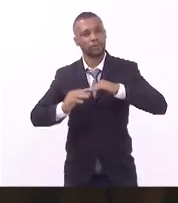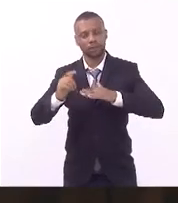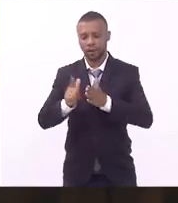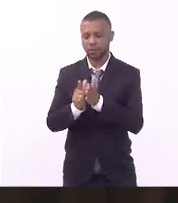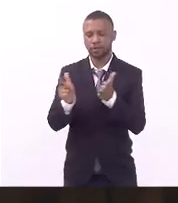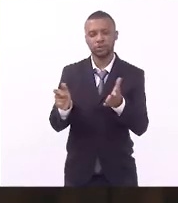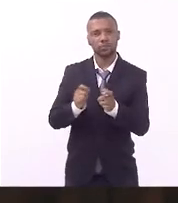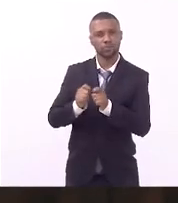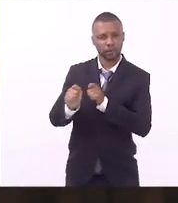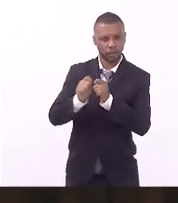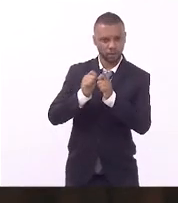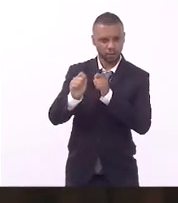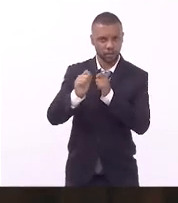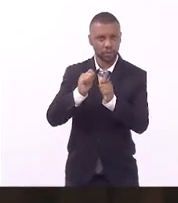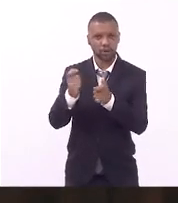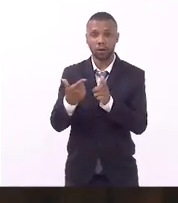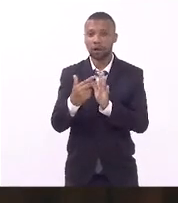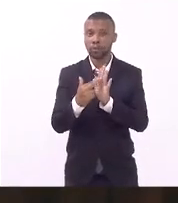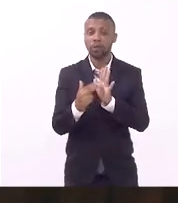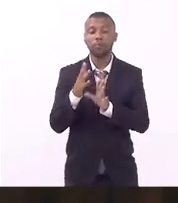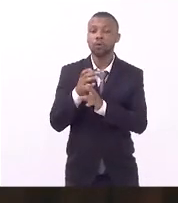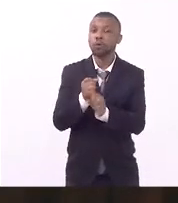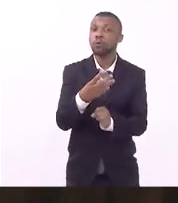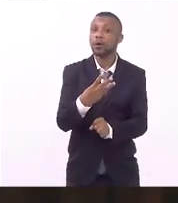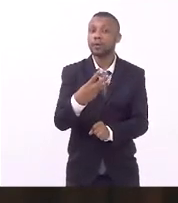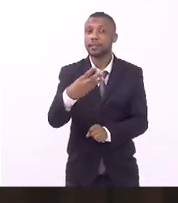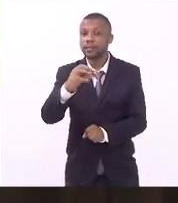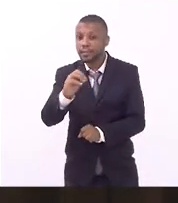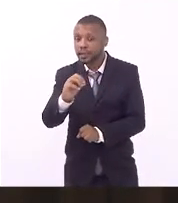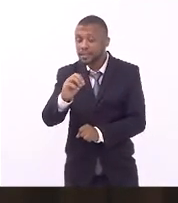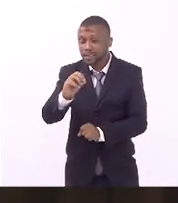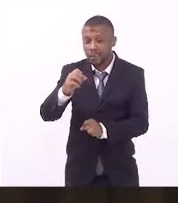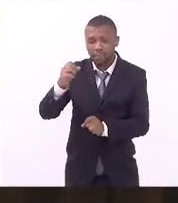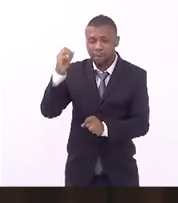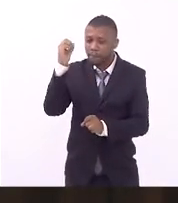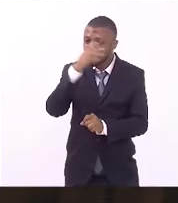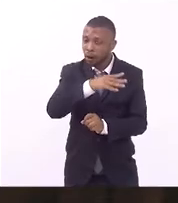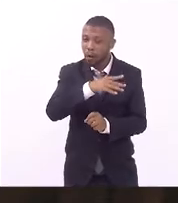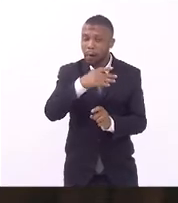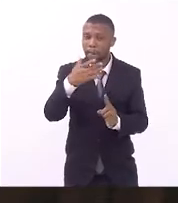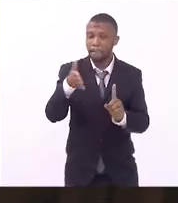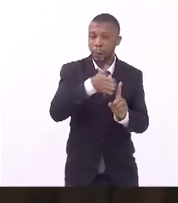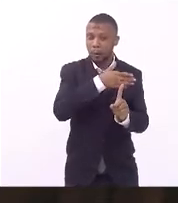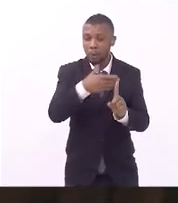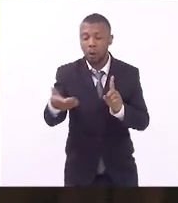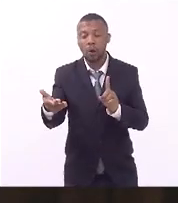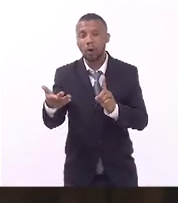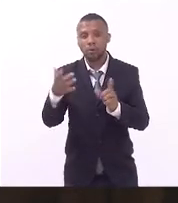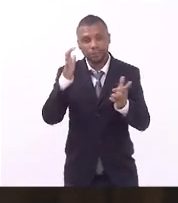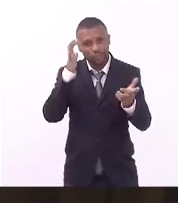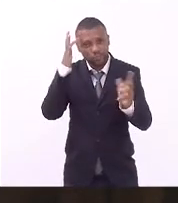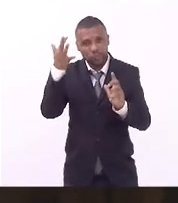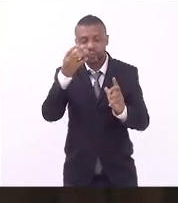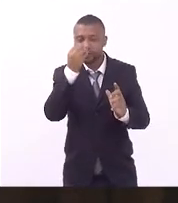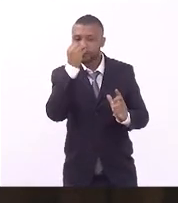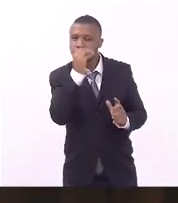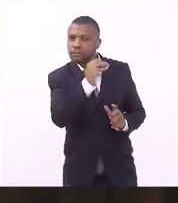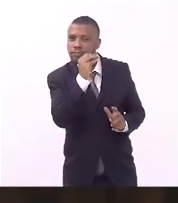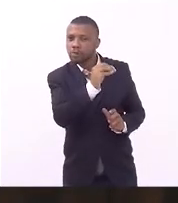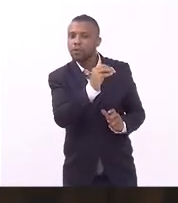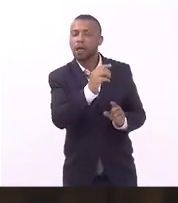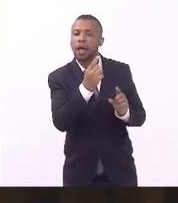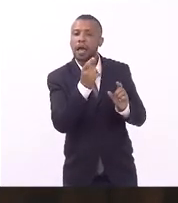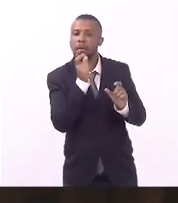O relatório revela que foram 430 agressões em 2021. São episódios de censura, descrédito do jornalismo,